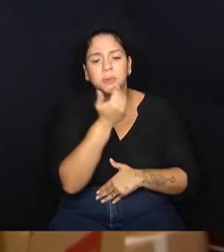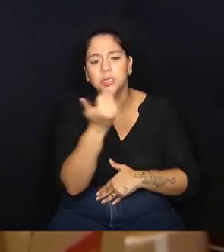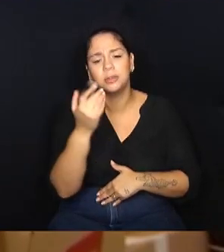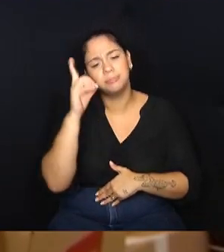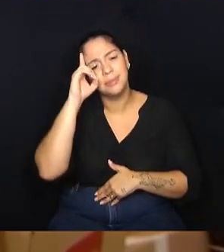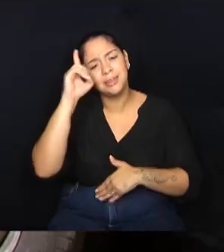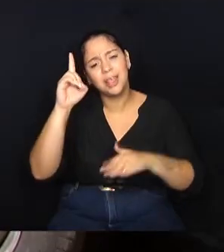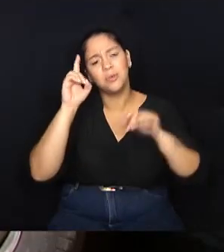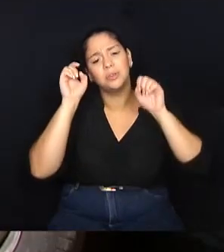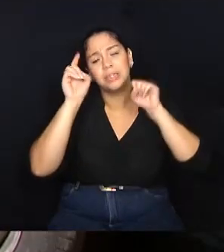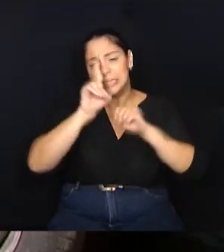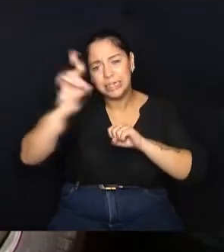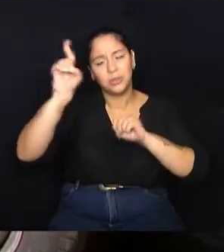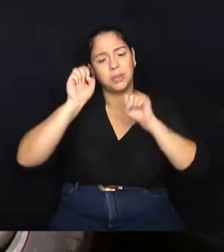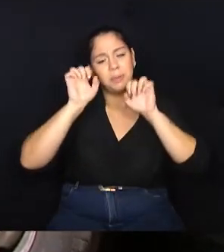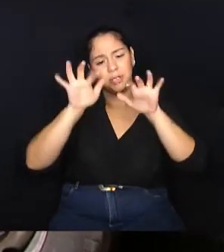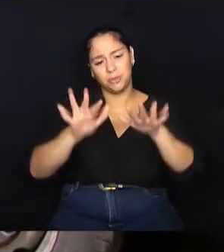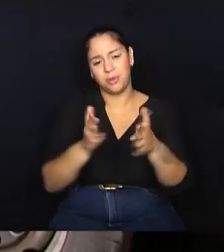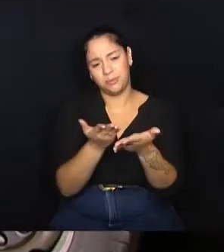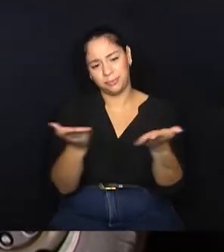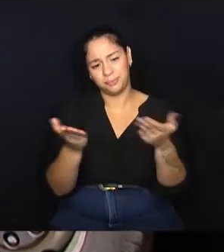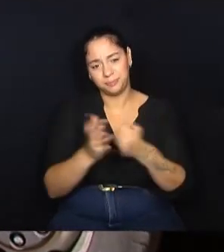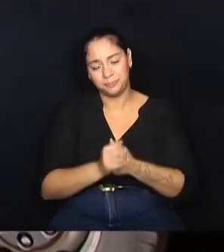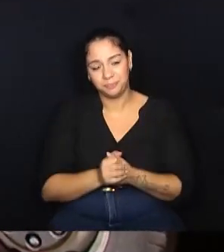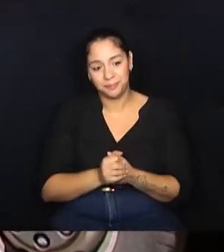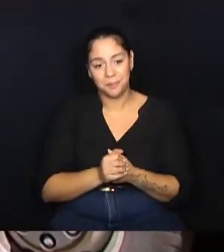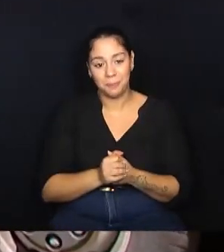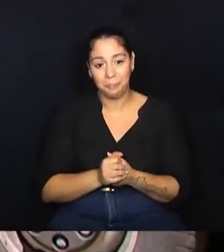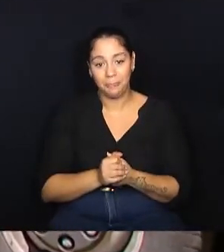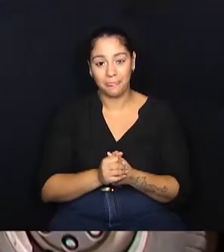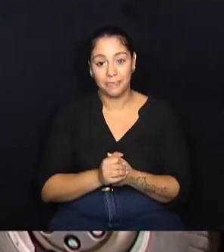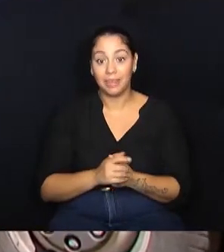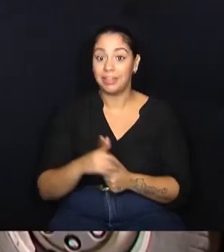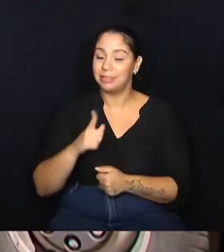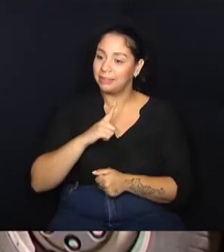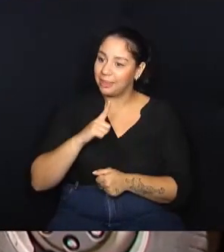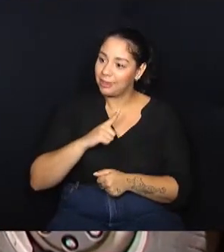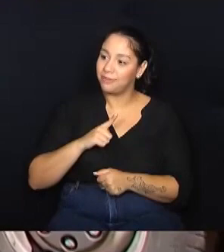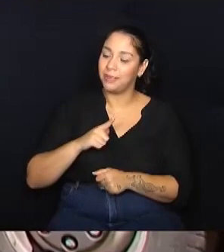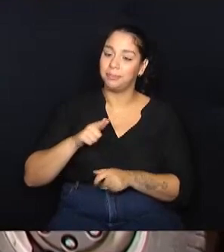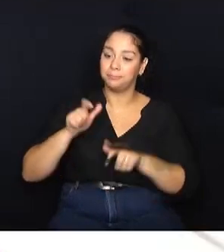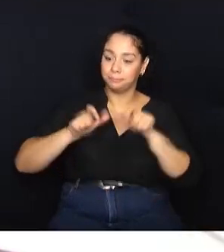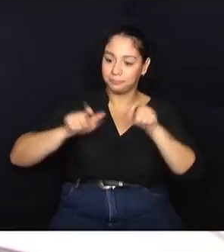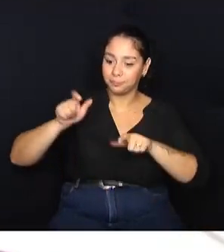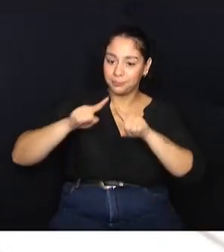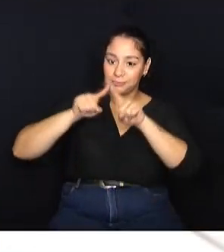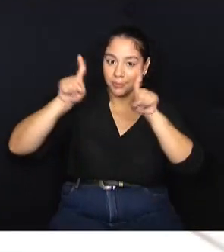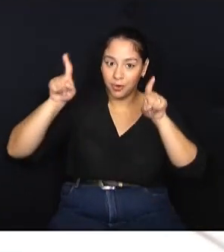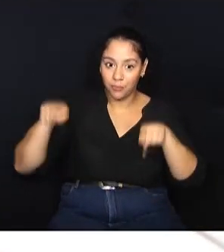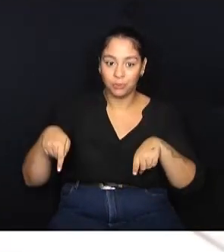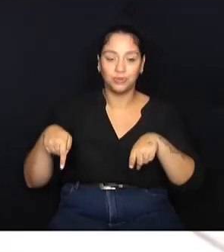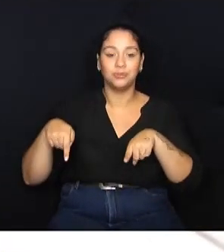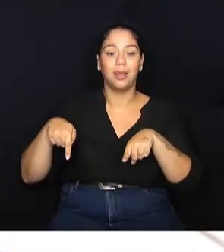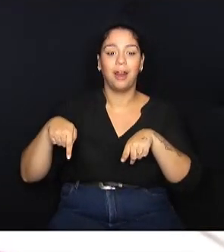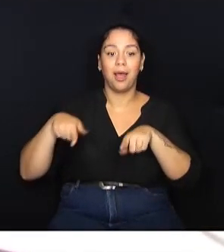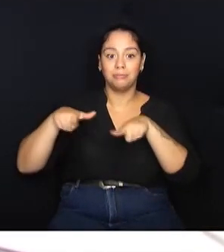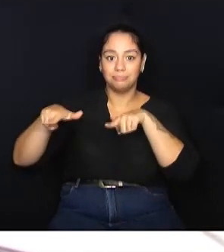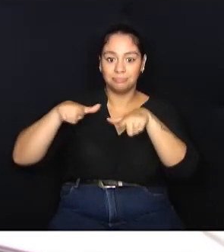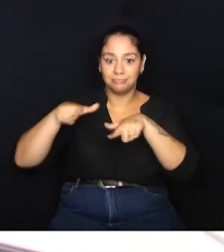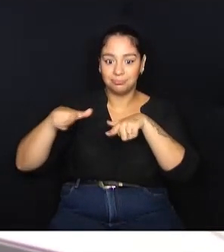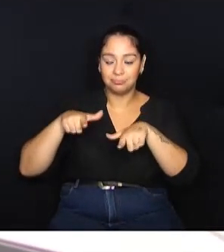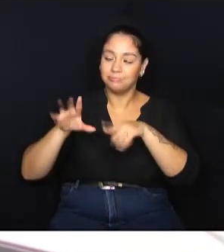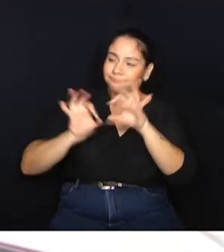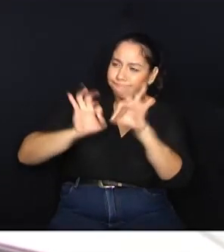abençoe a todos vocês. Foi preciso uma força-tarefa dos funcionários da Prefeitura para colocar tudo na van que ficou